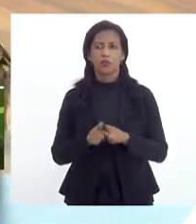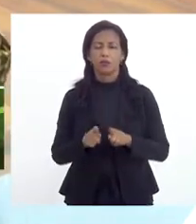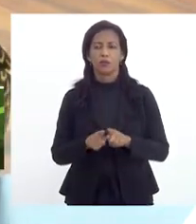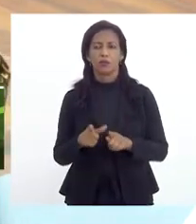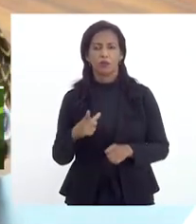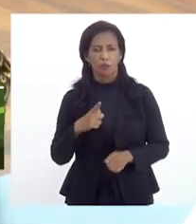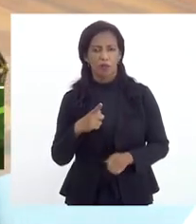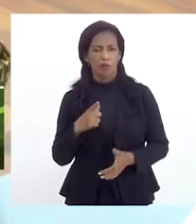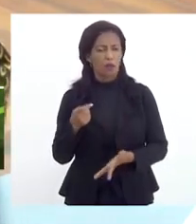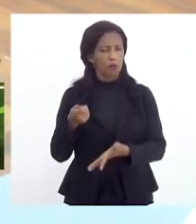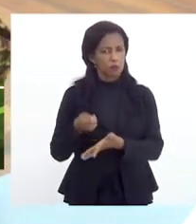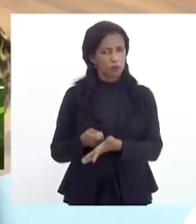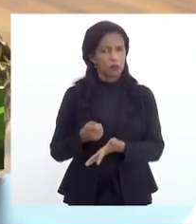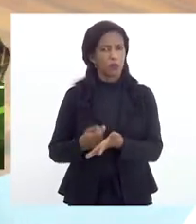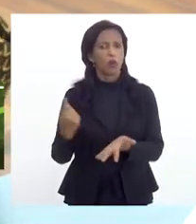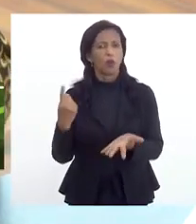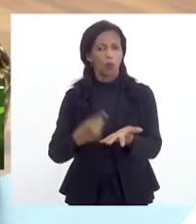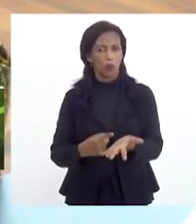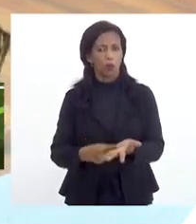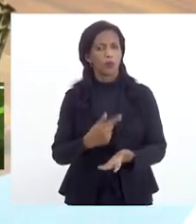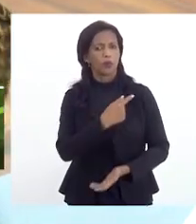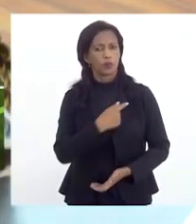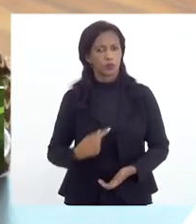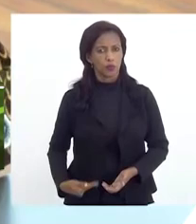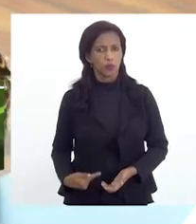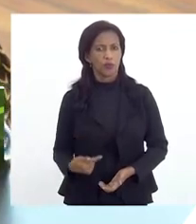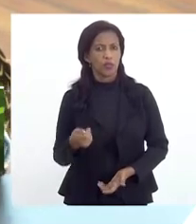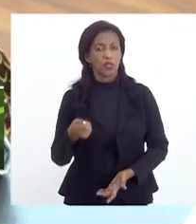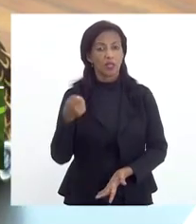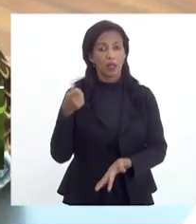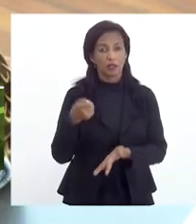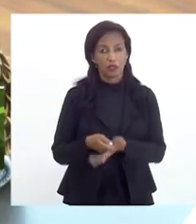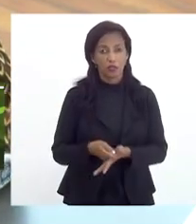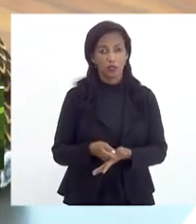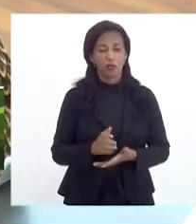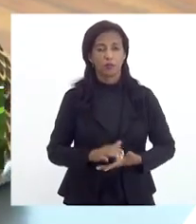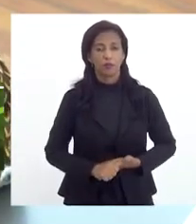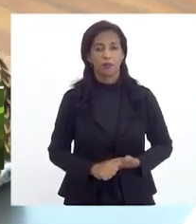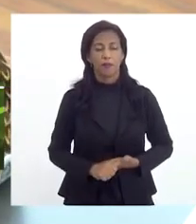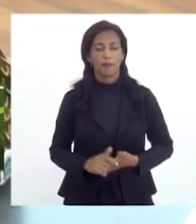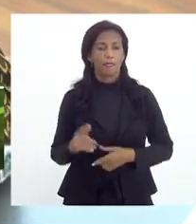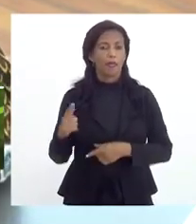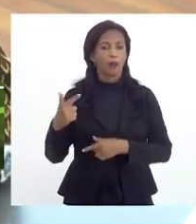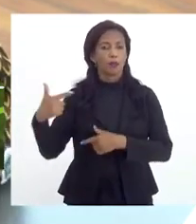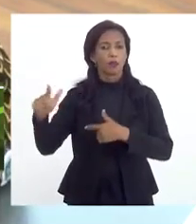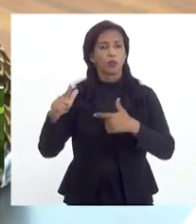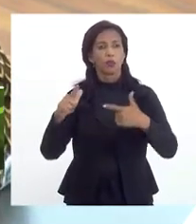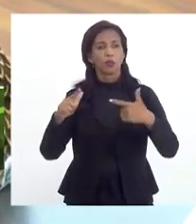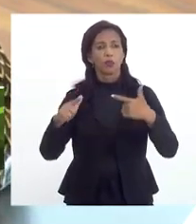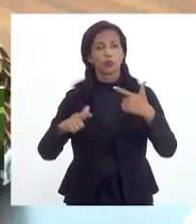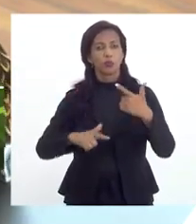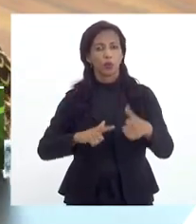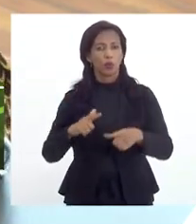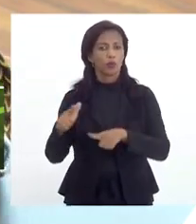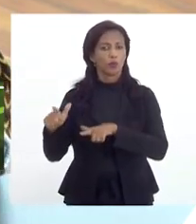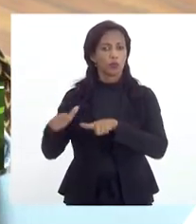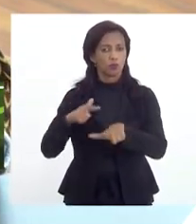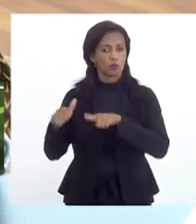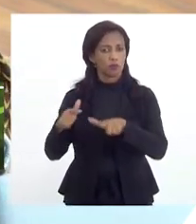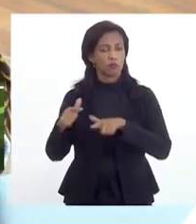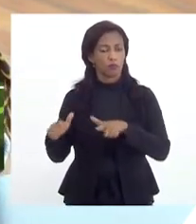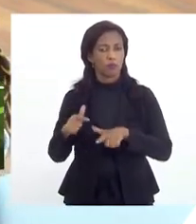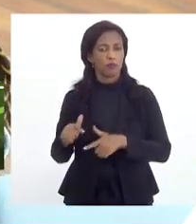Ratificado aqui O compromisso Do governo Em garantir Para os próximos Servidores e